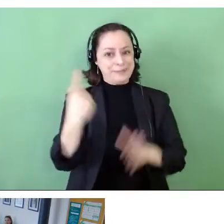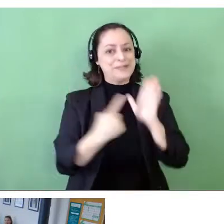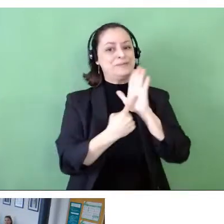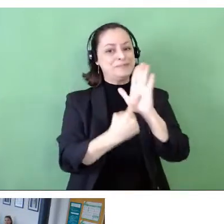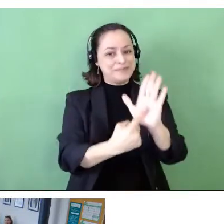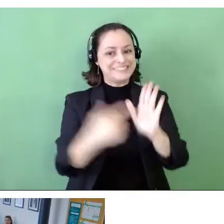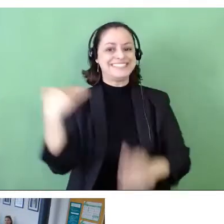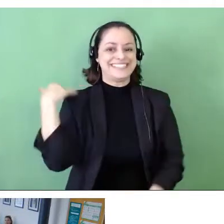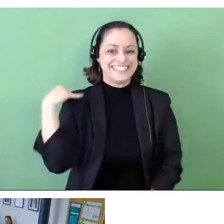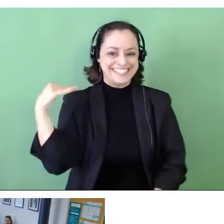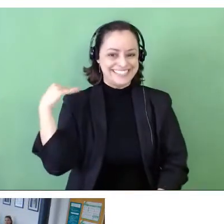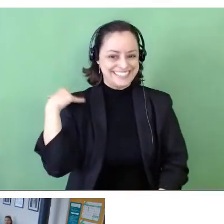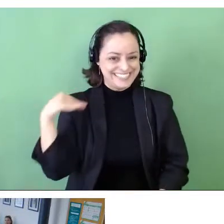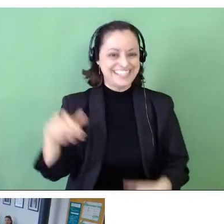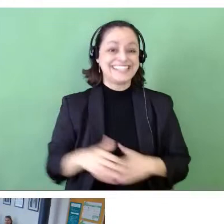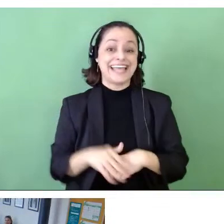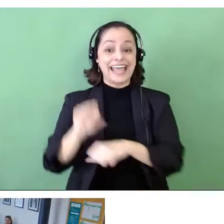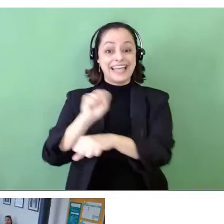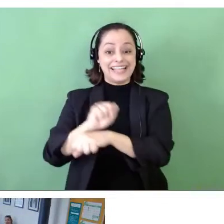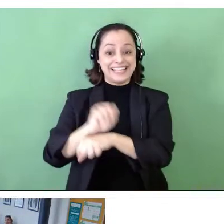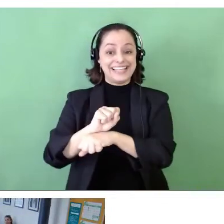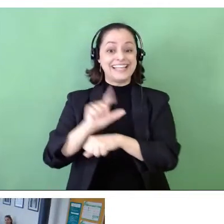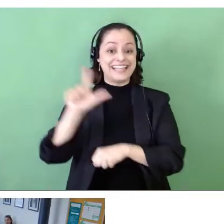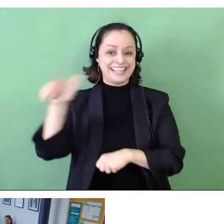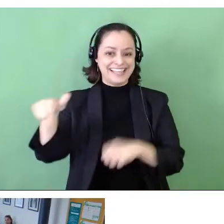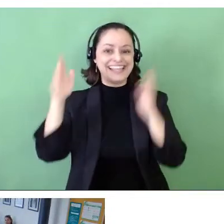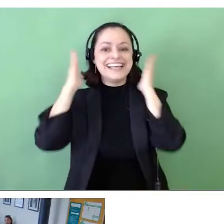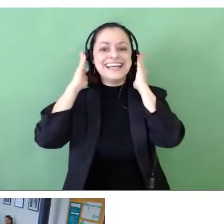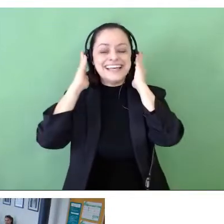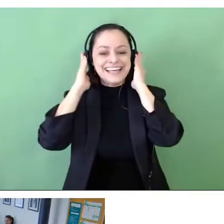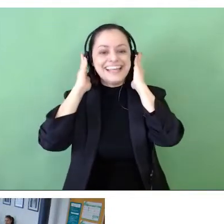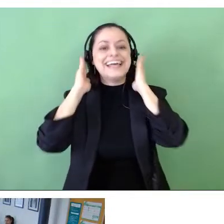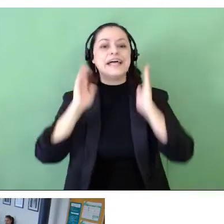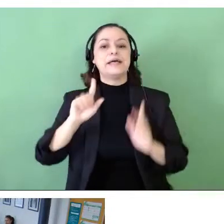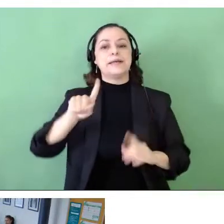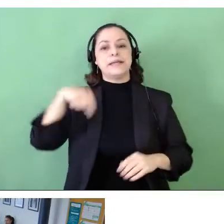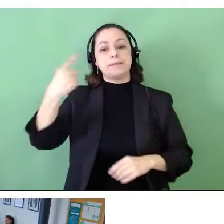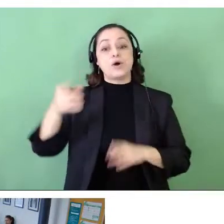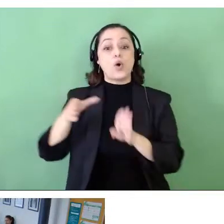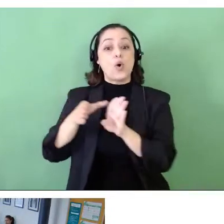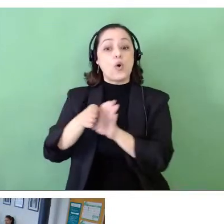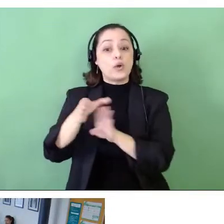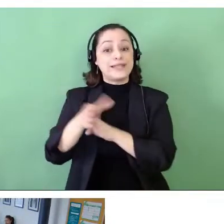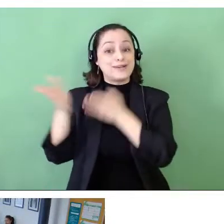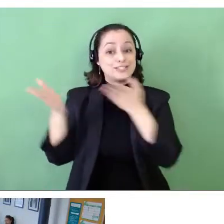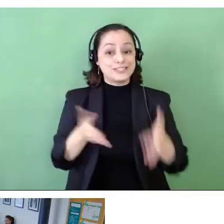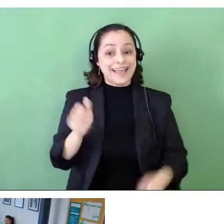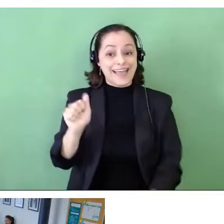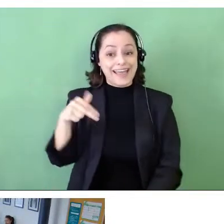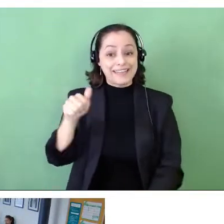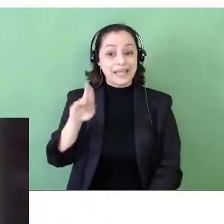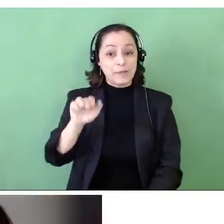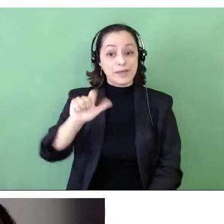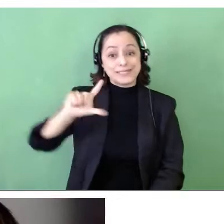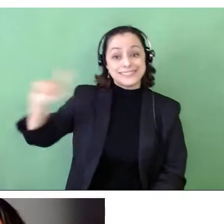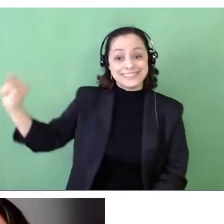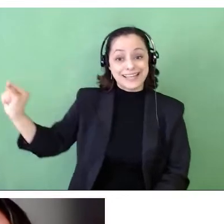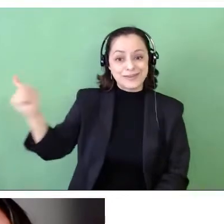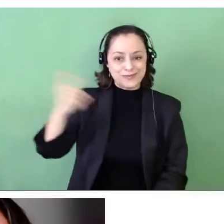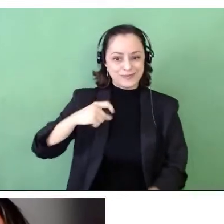E esperaremos apenas que uma das orientadoras chegue. Obrigado.